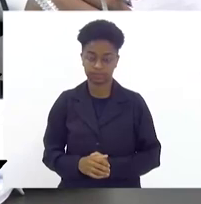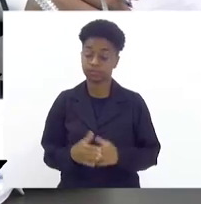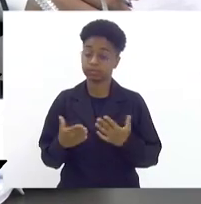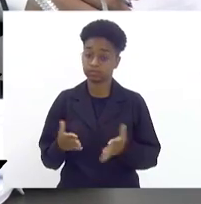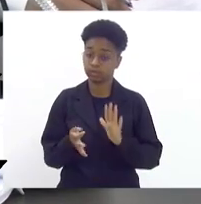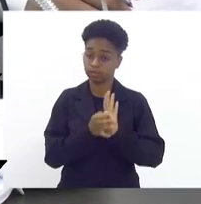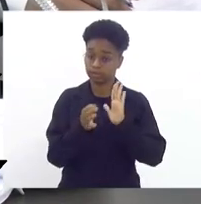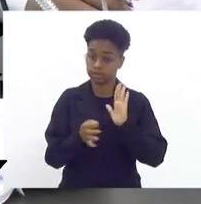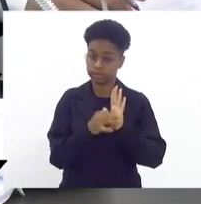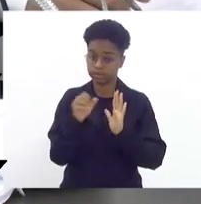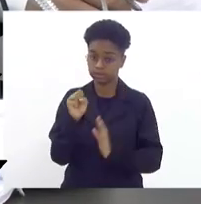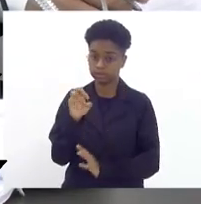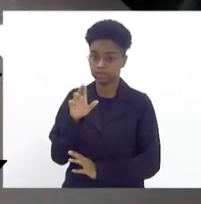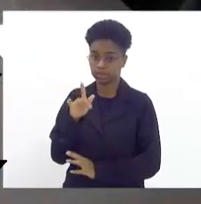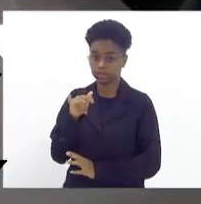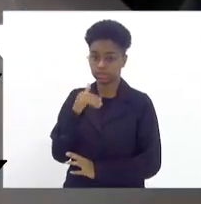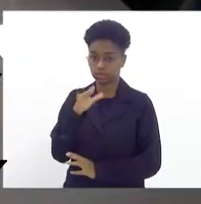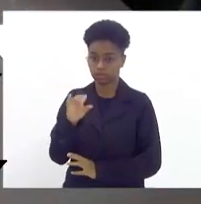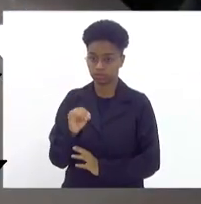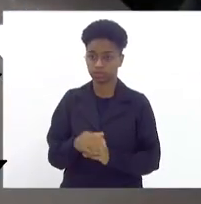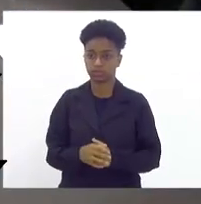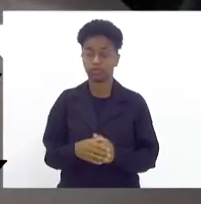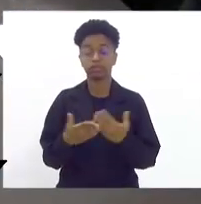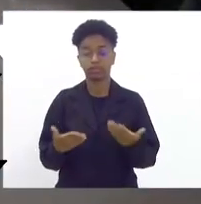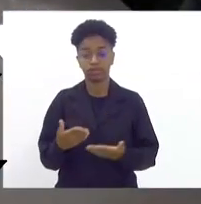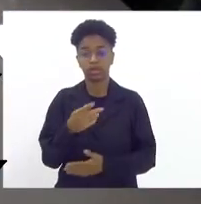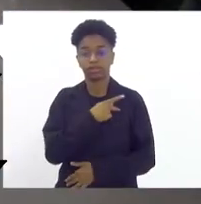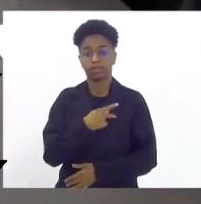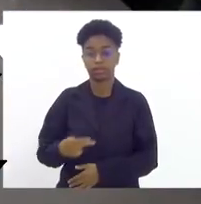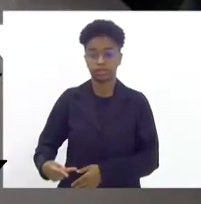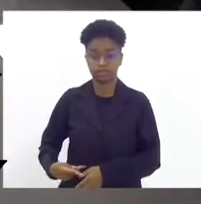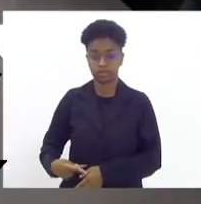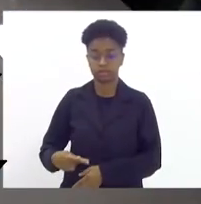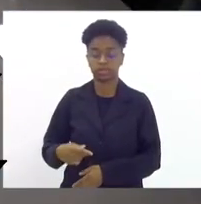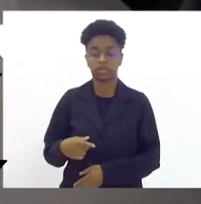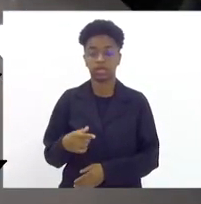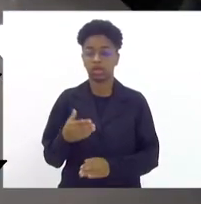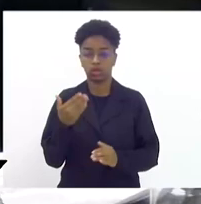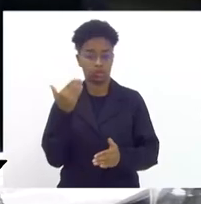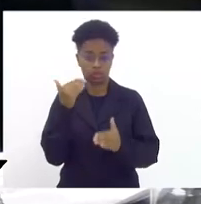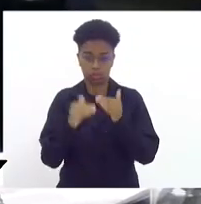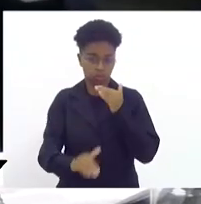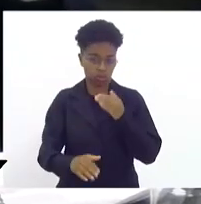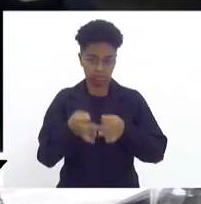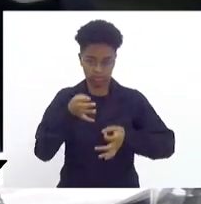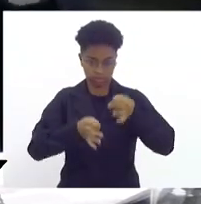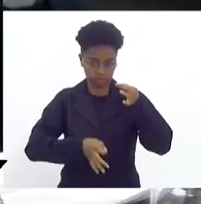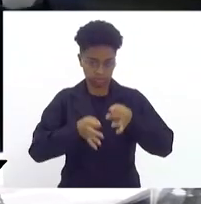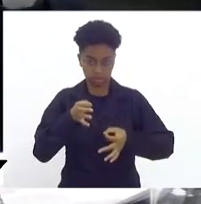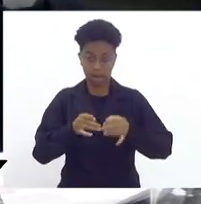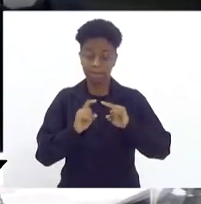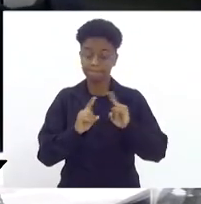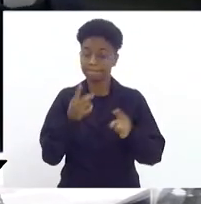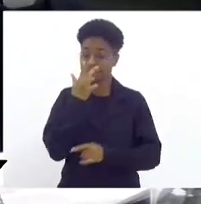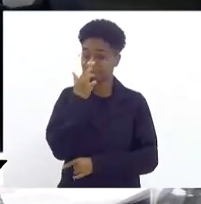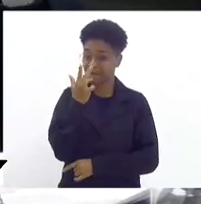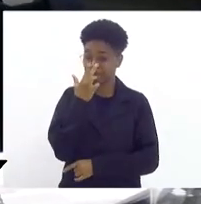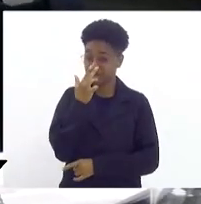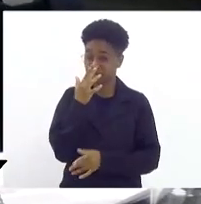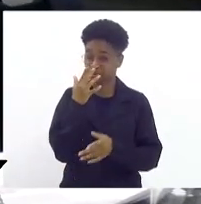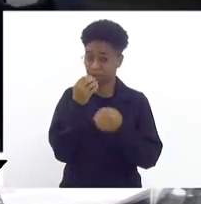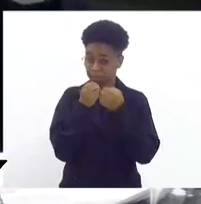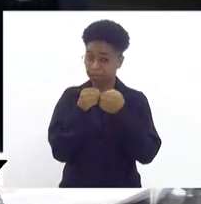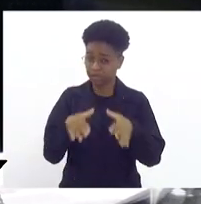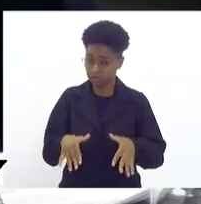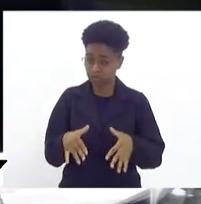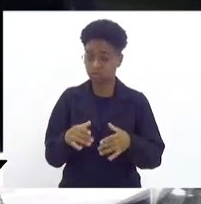parecer, deputado doutor Serginho. Presidente, a conclusão do parecer está pela injuridicidade, mas mais me parece pela